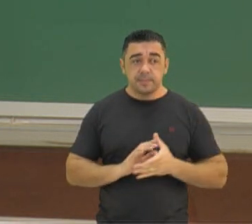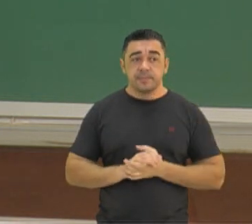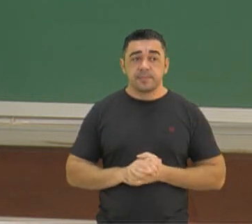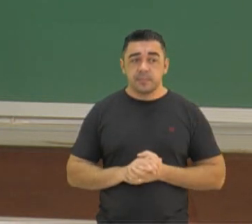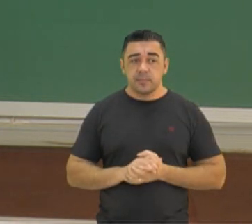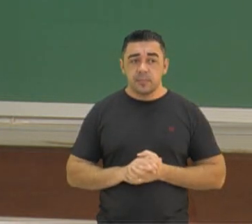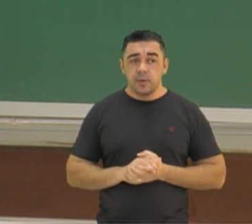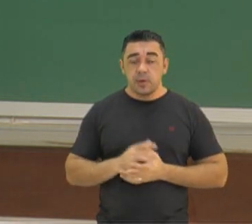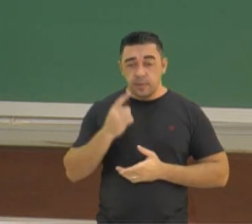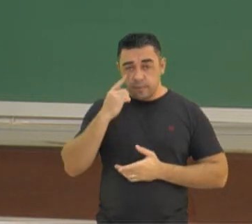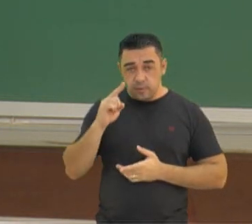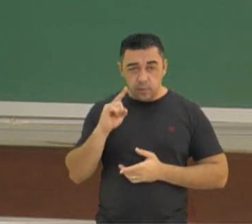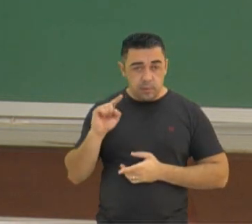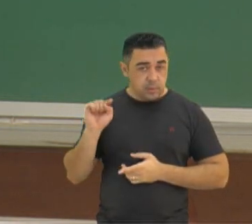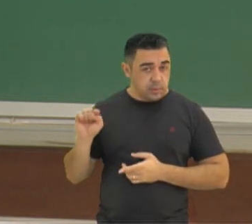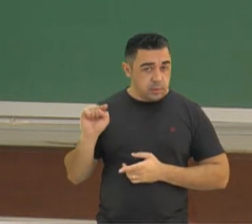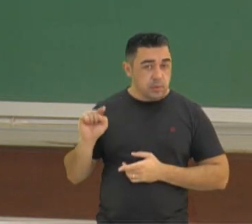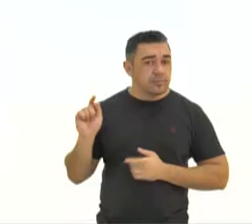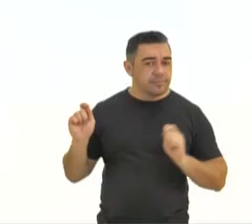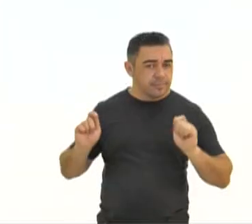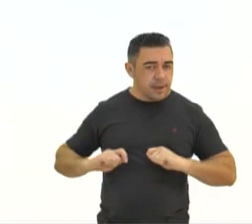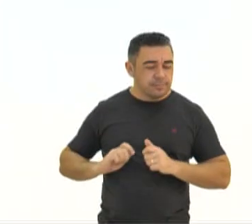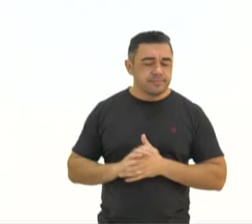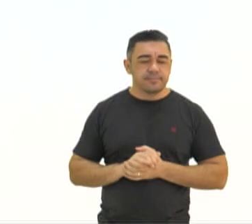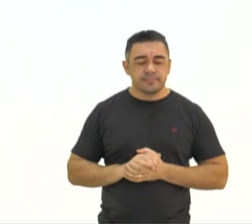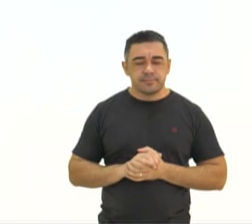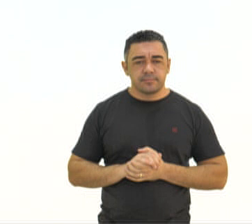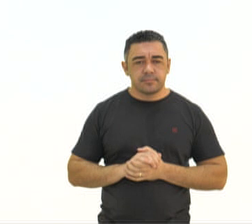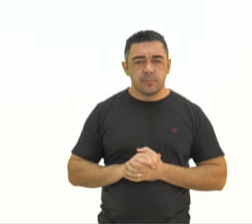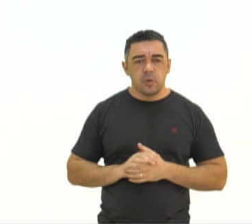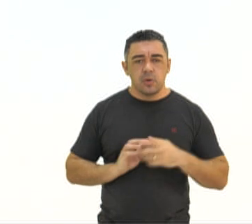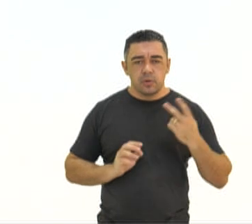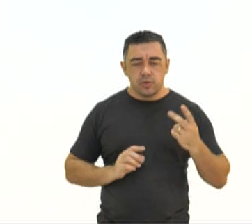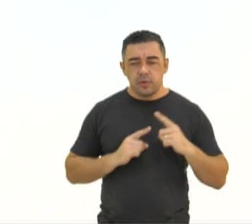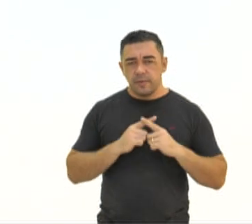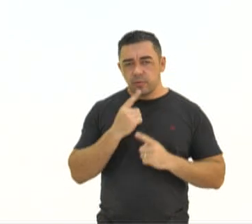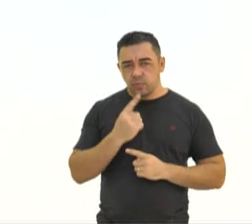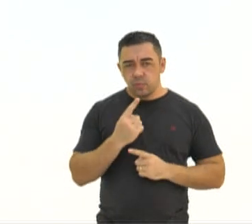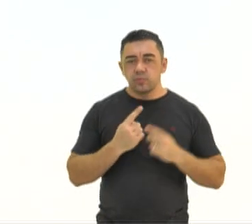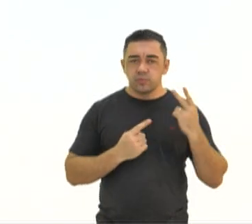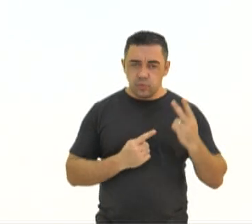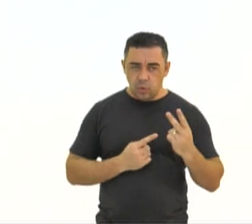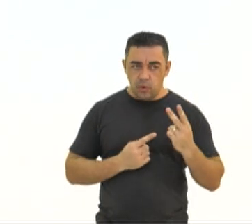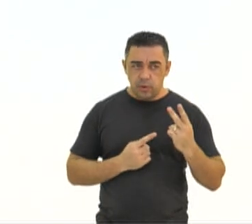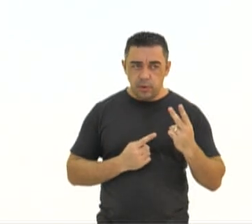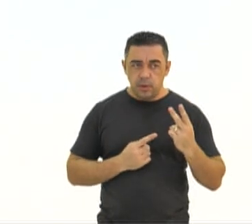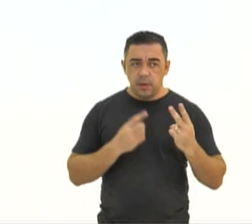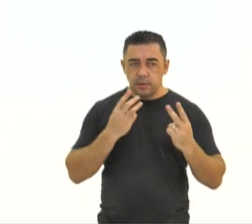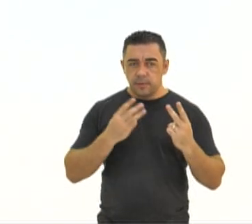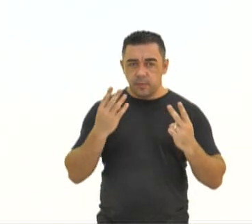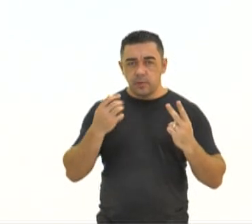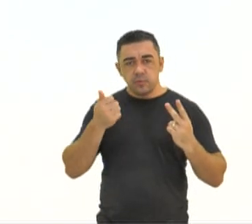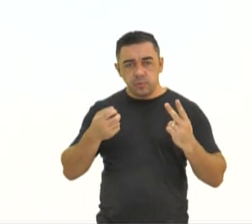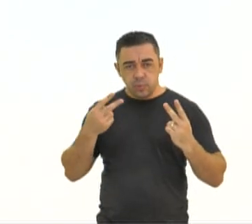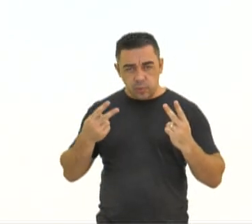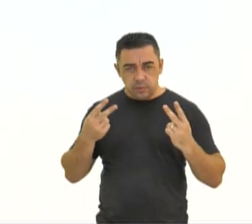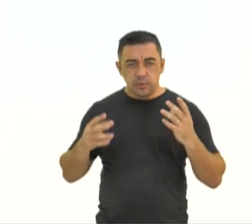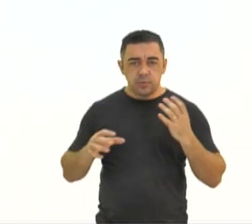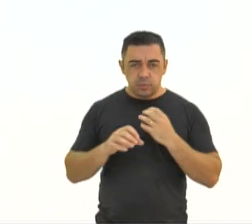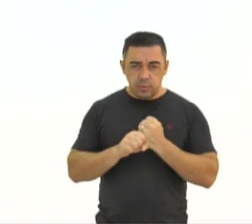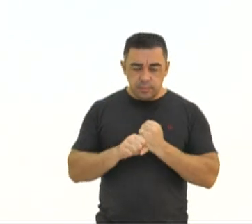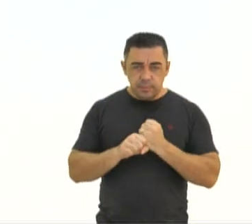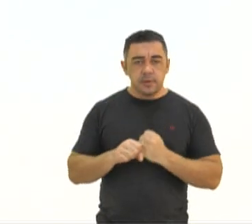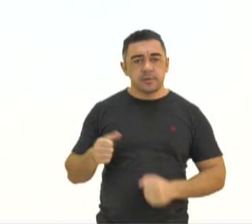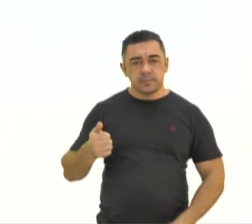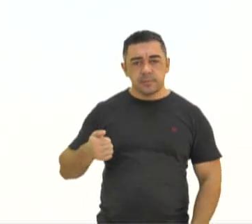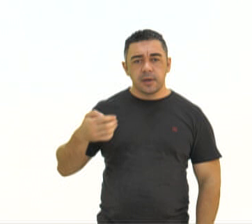B. Nota que a opção B já satisfaz a nossa igualdade. Tem aqui, ó, 2 vezes 1, 2, 3 vezes 4, 12,